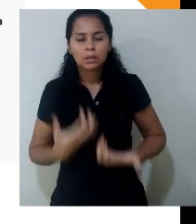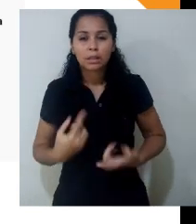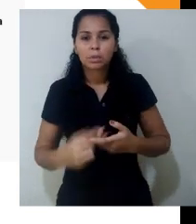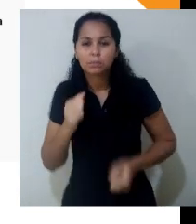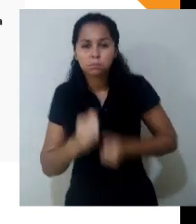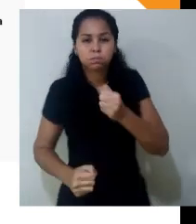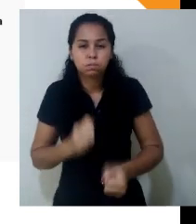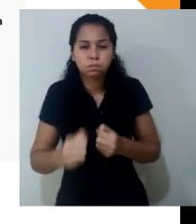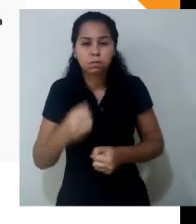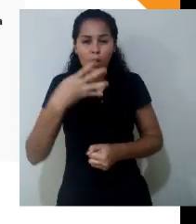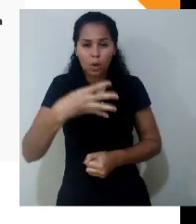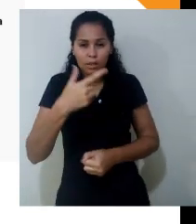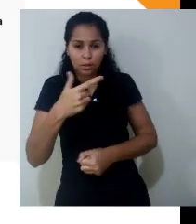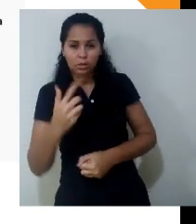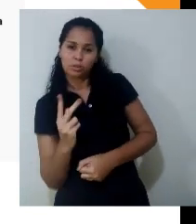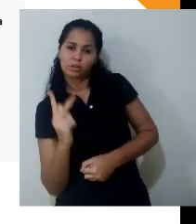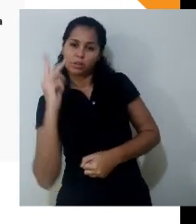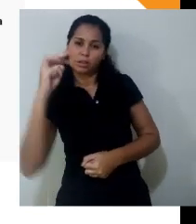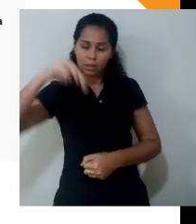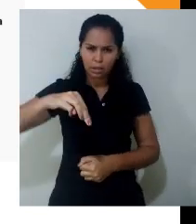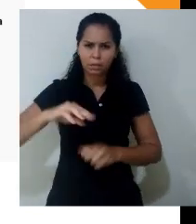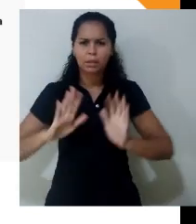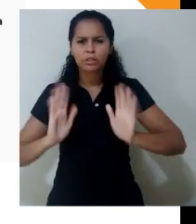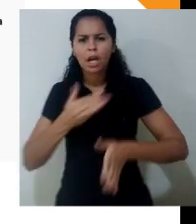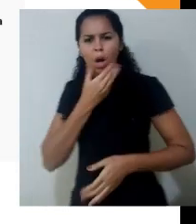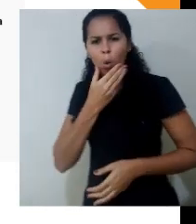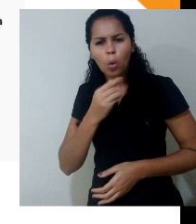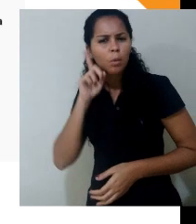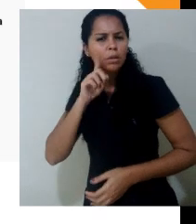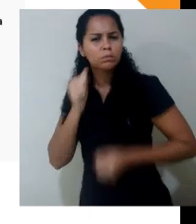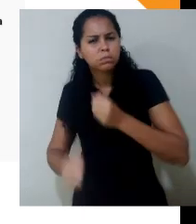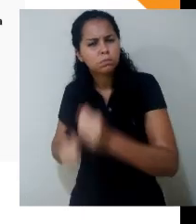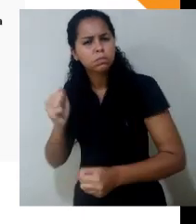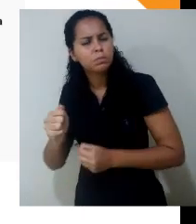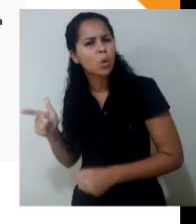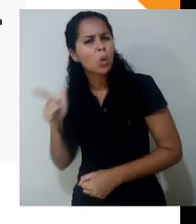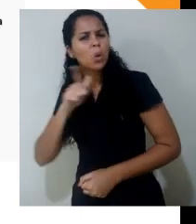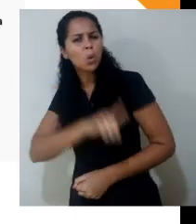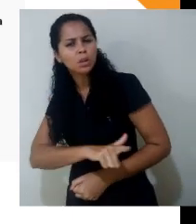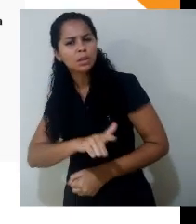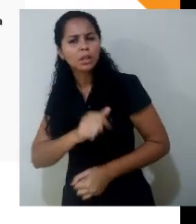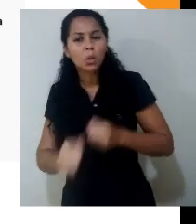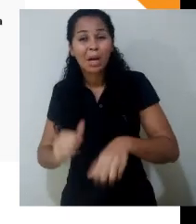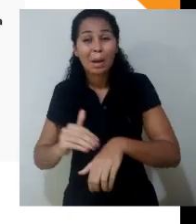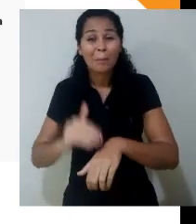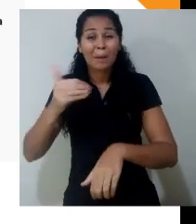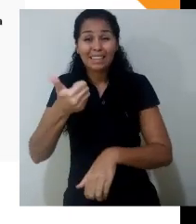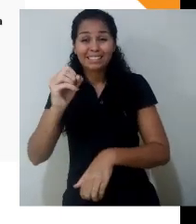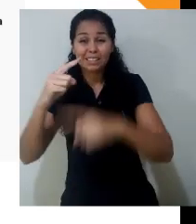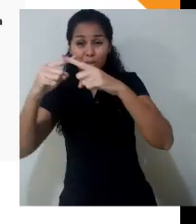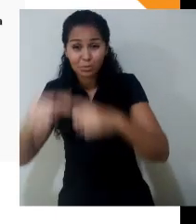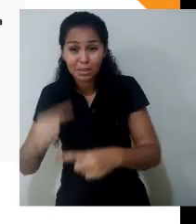42 quilômetros. O americano Jim Karnazes, cruzando sozinho as planícies da Califórnia, conseguiu correr 10 vezes mais em